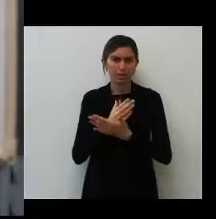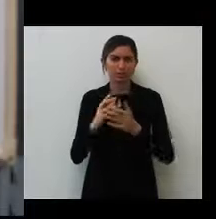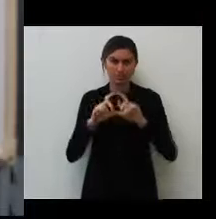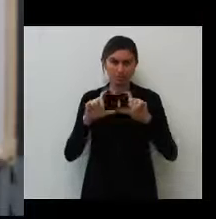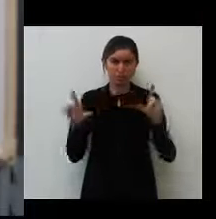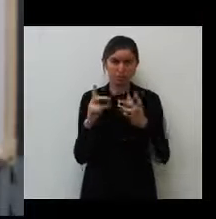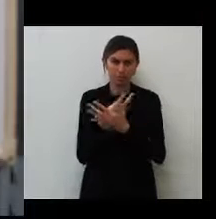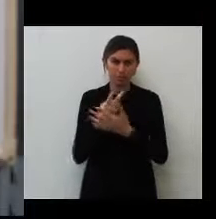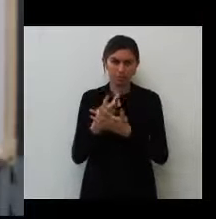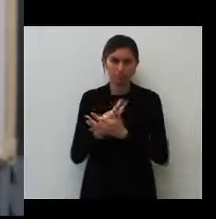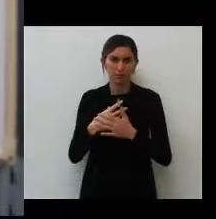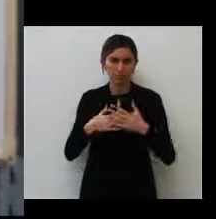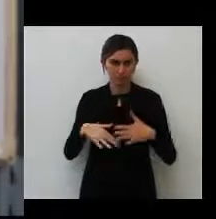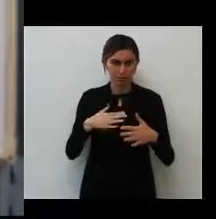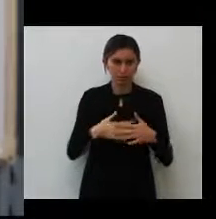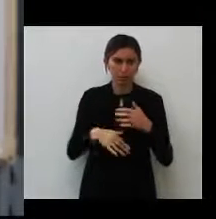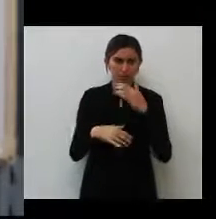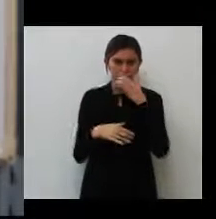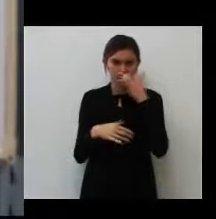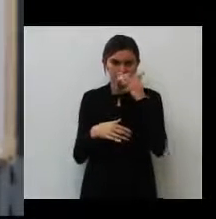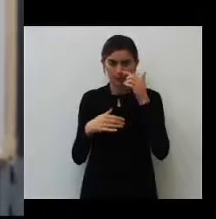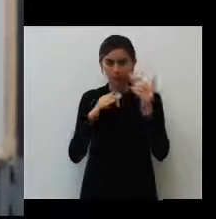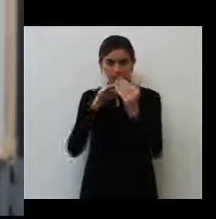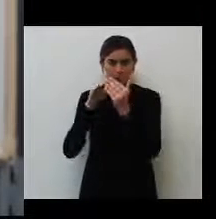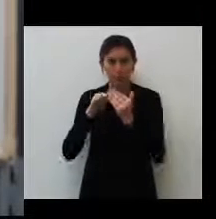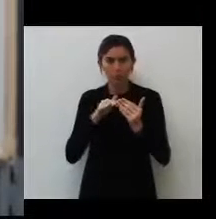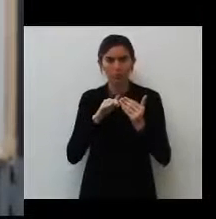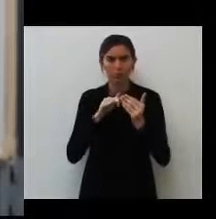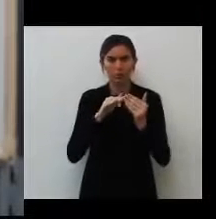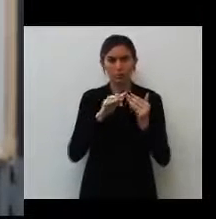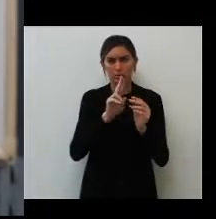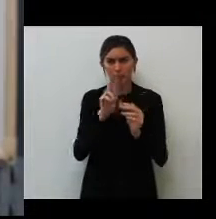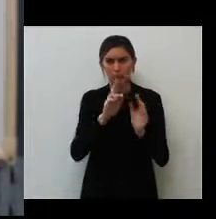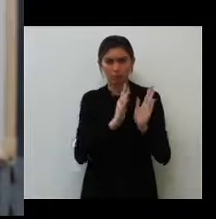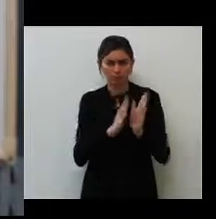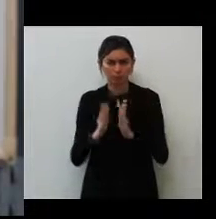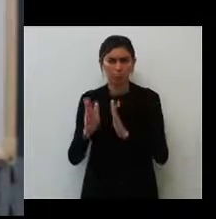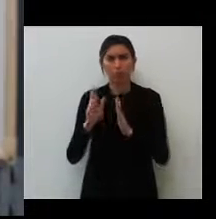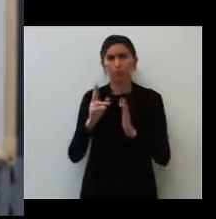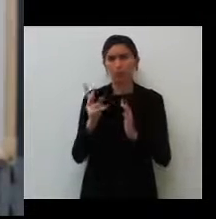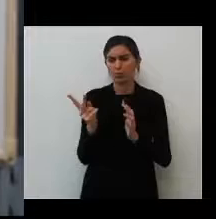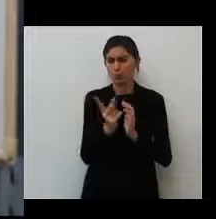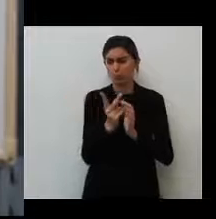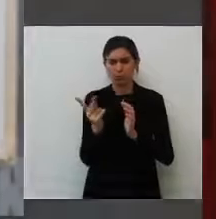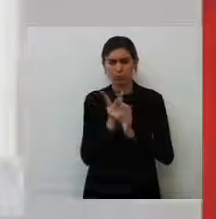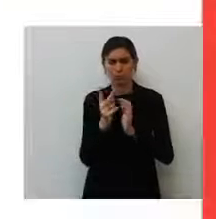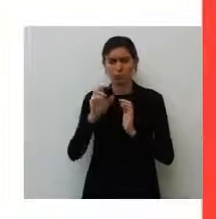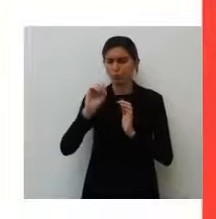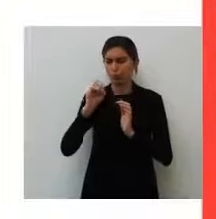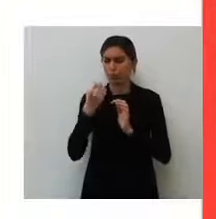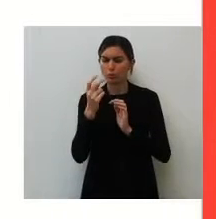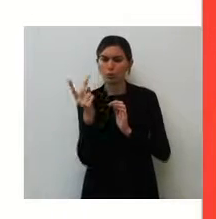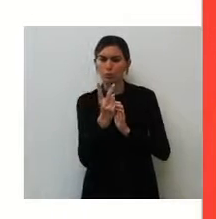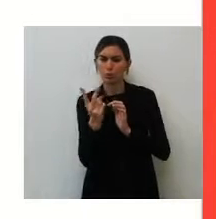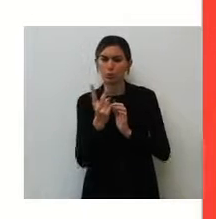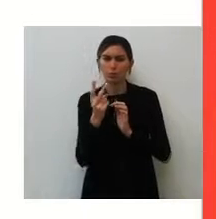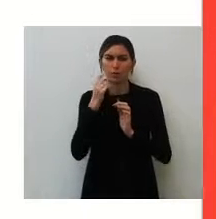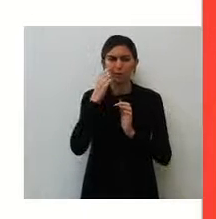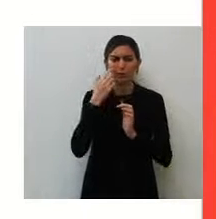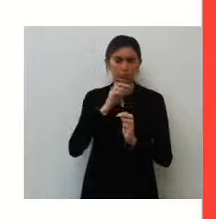nessa frase tranquilo né a concordância nominal toda bonitinha uso dois policiais